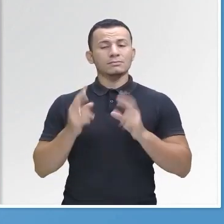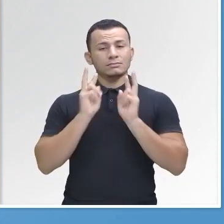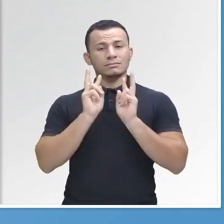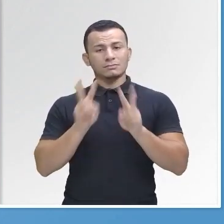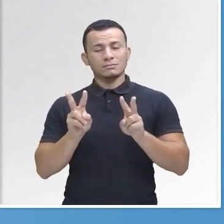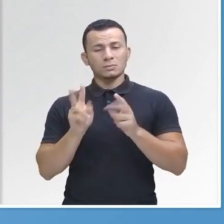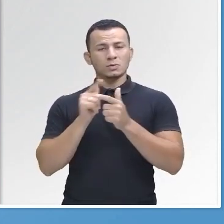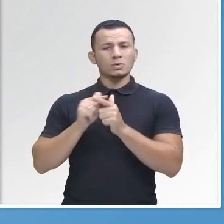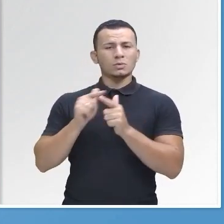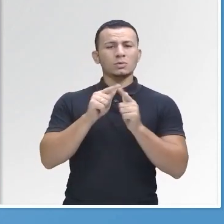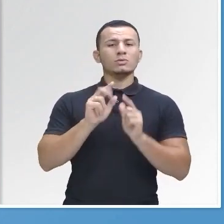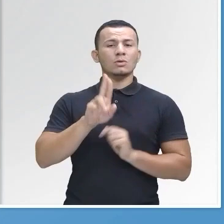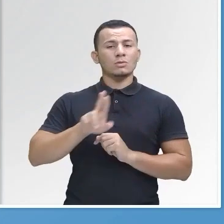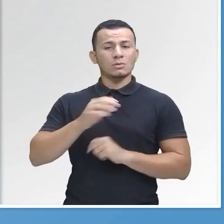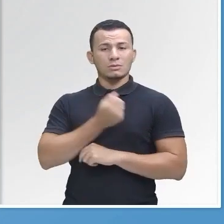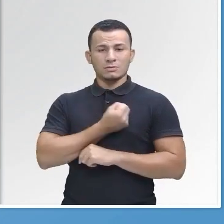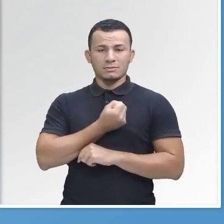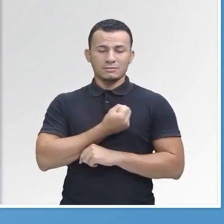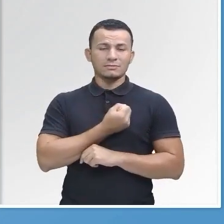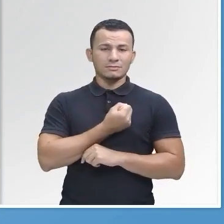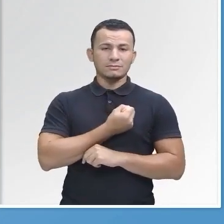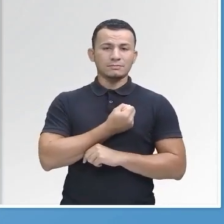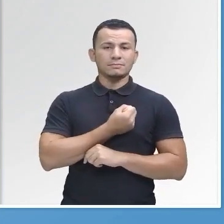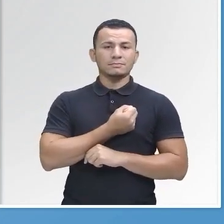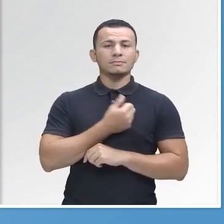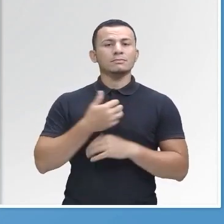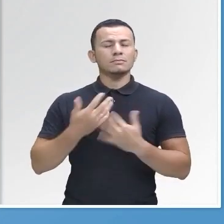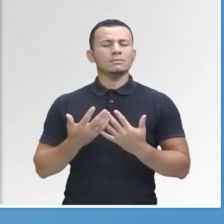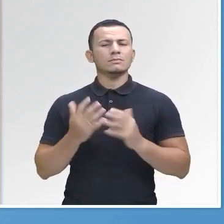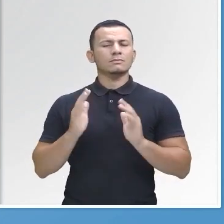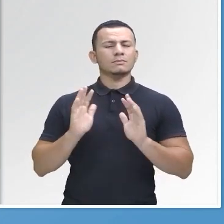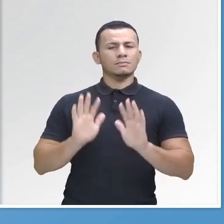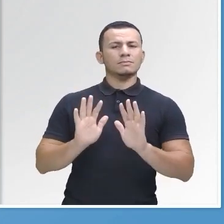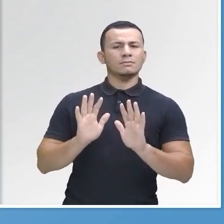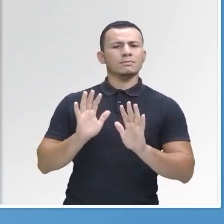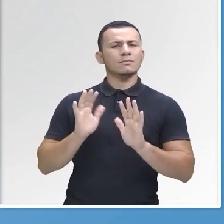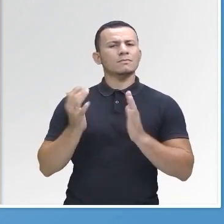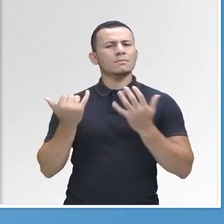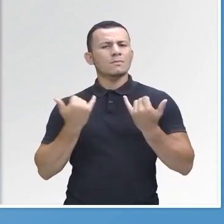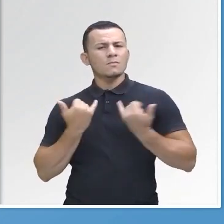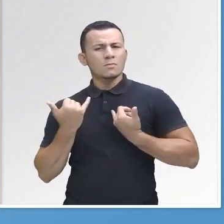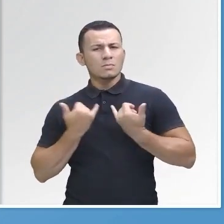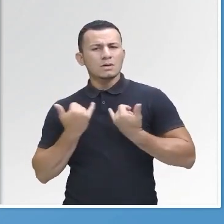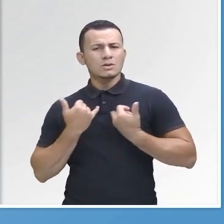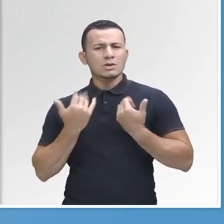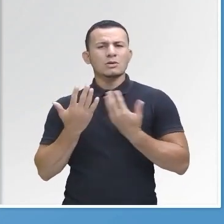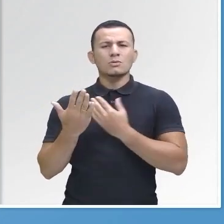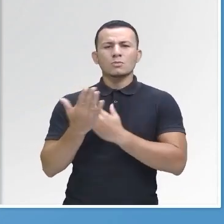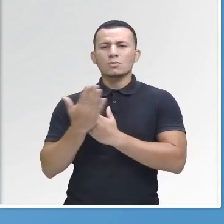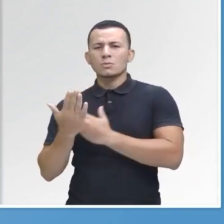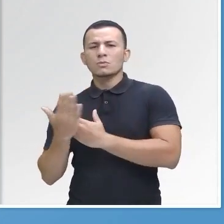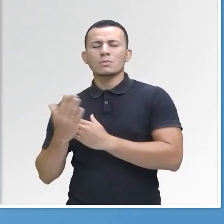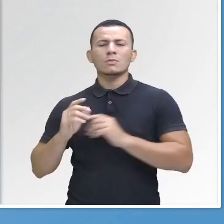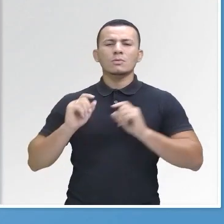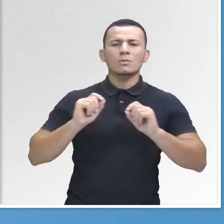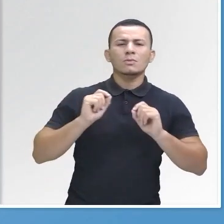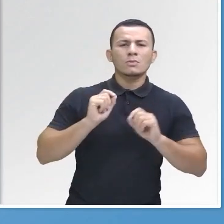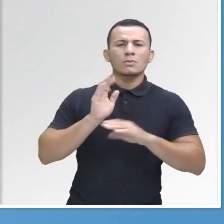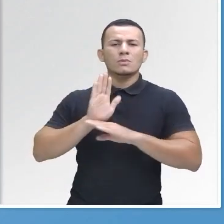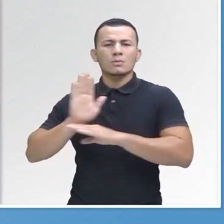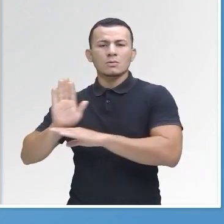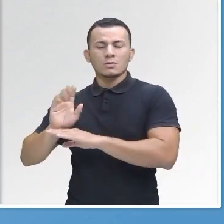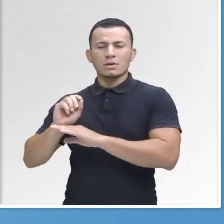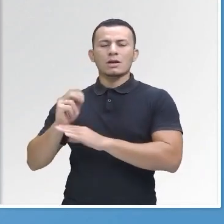problema apenas com números, não é verdade? Bom, mas eu recebi uma informação que tem alguém querendo pedir minha ajuda. Ocorreu um acidente